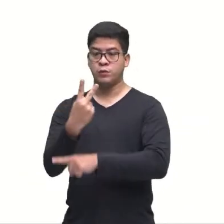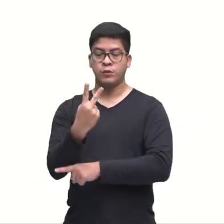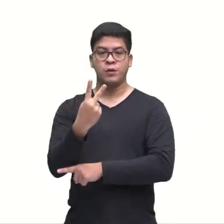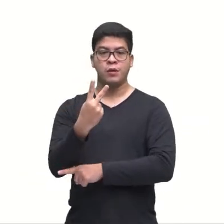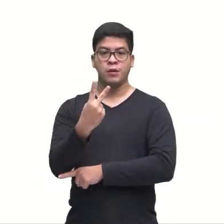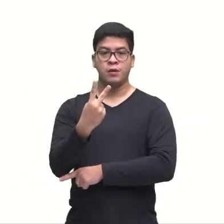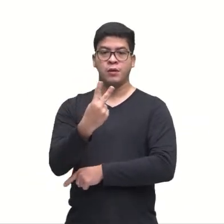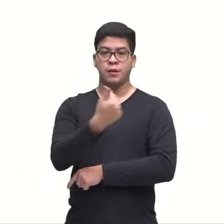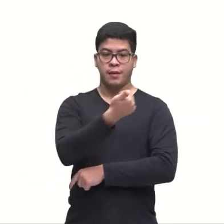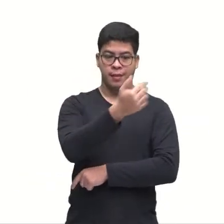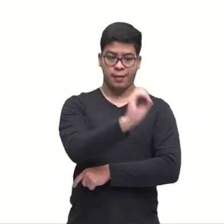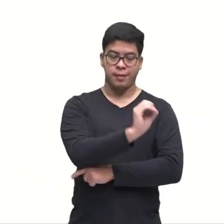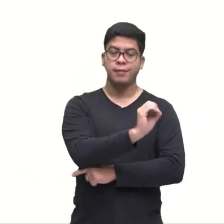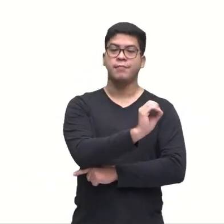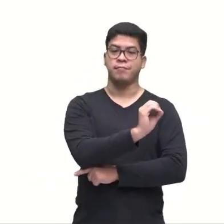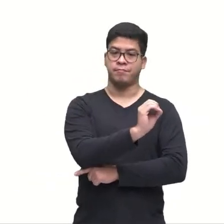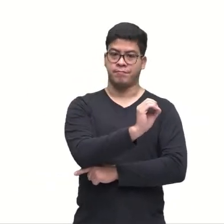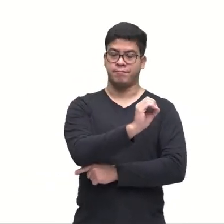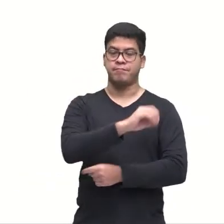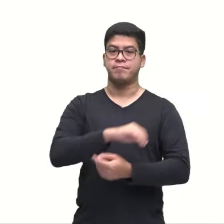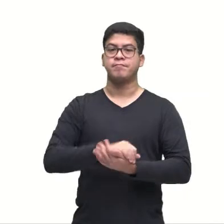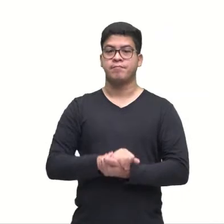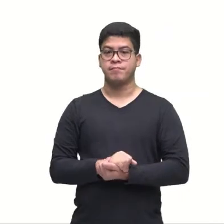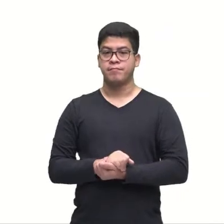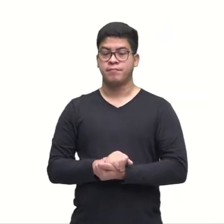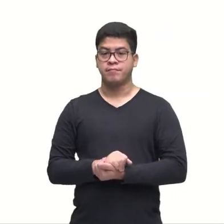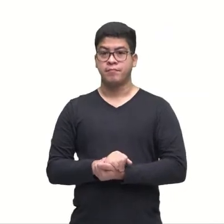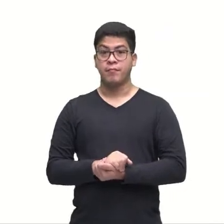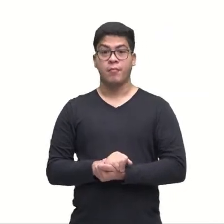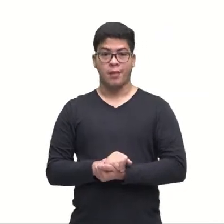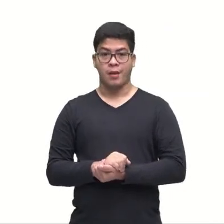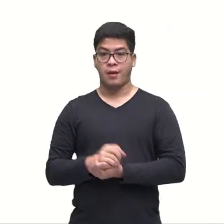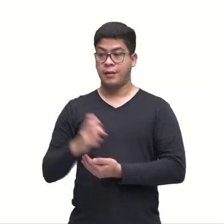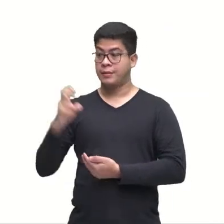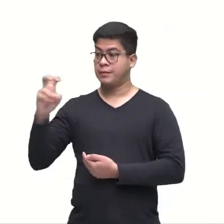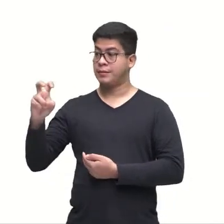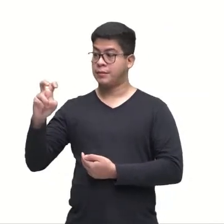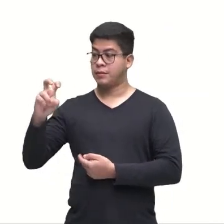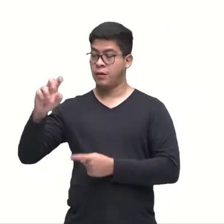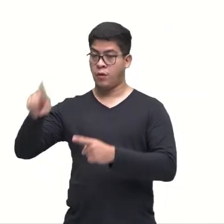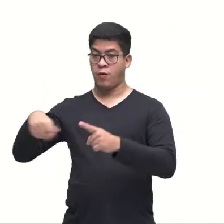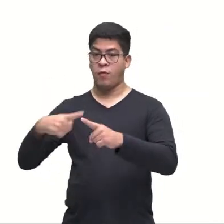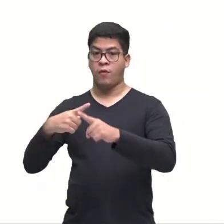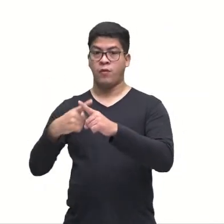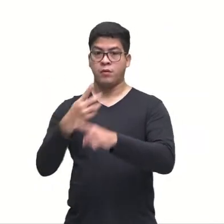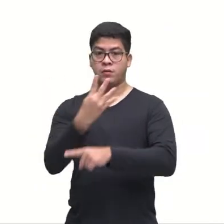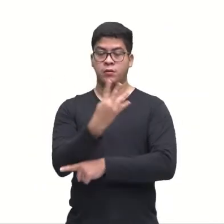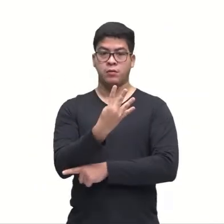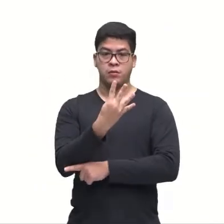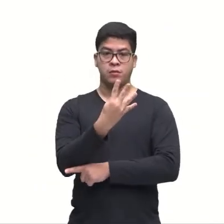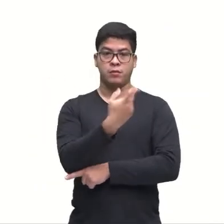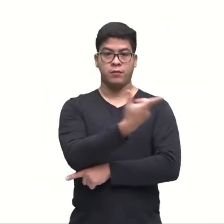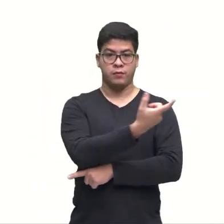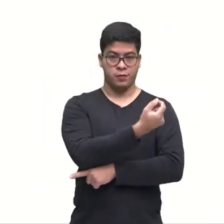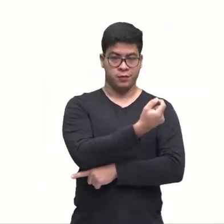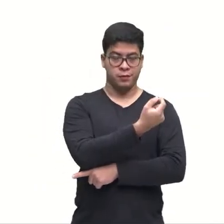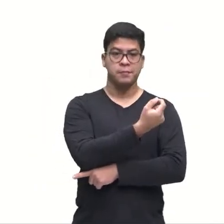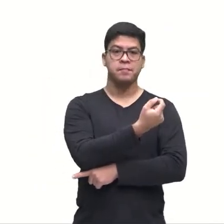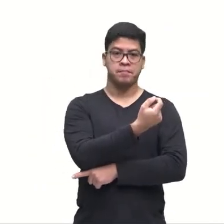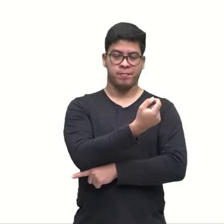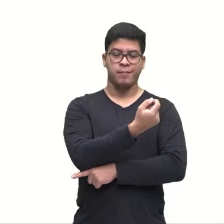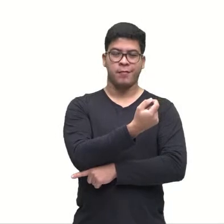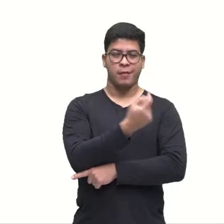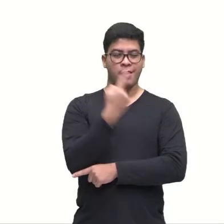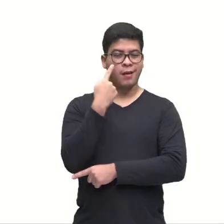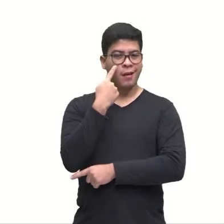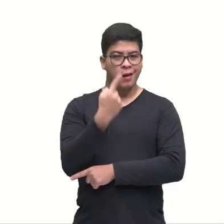agora, ó, 10. Tá? E 5 vezes 4, 20. É desse jeito que você